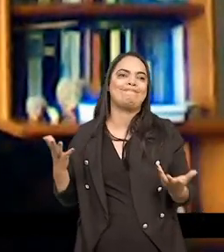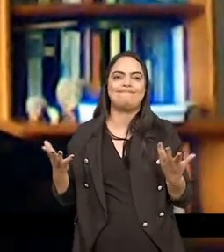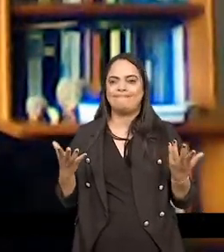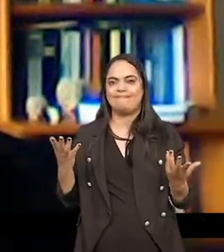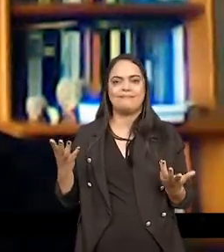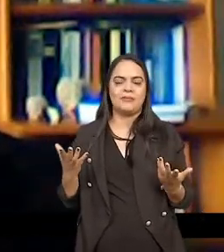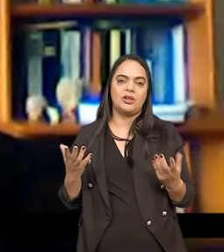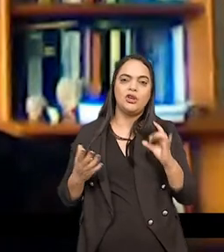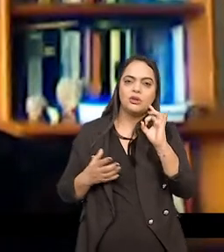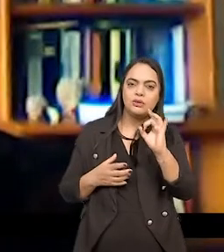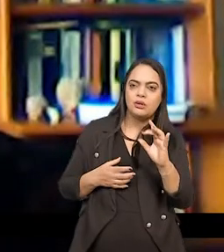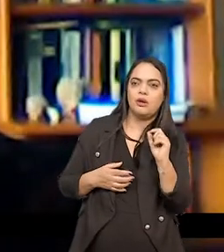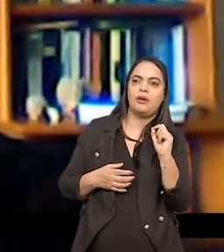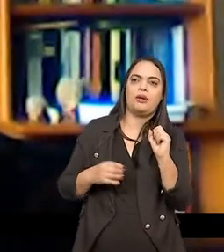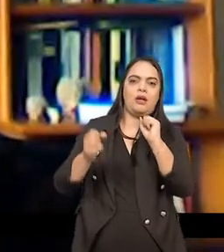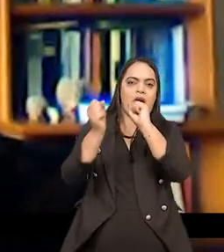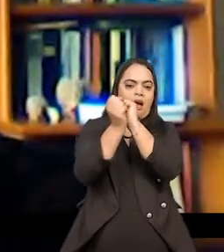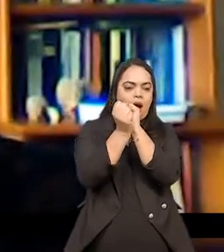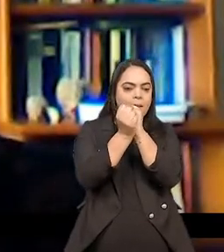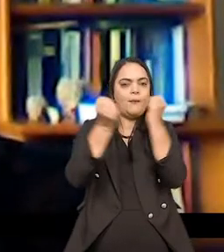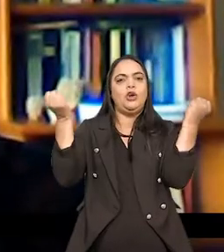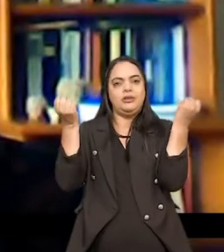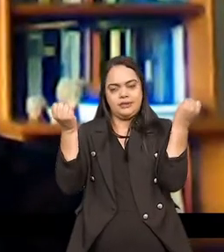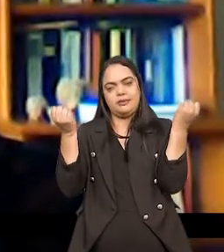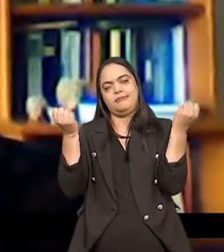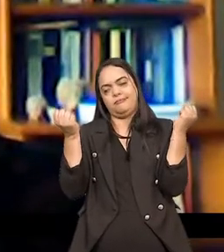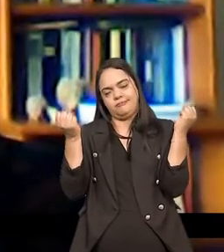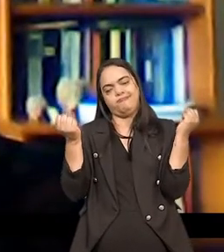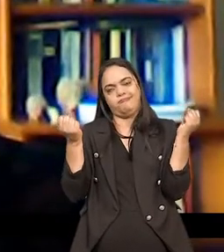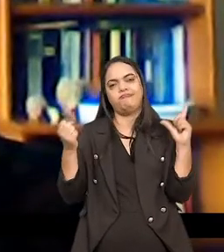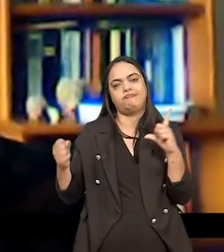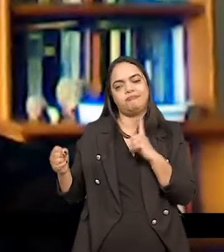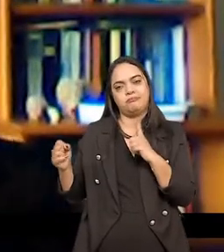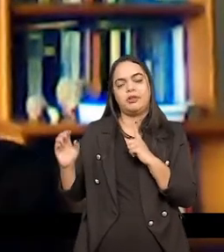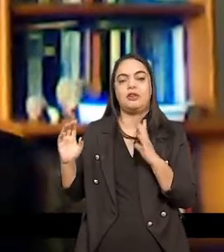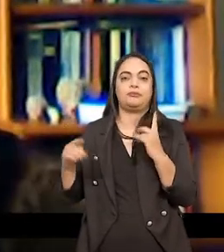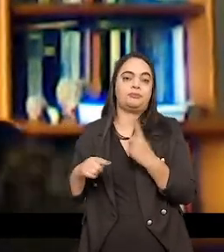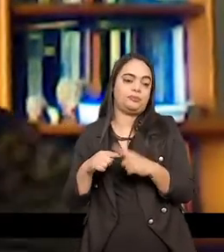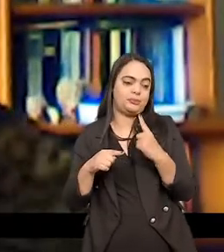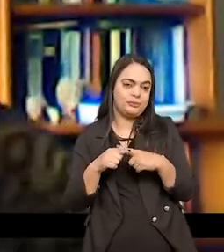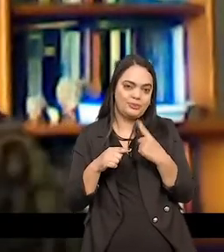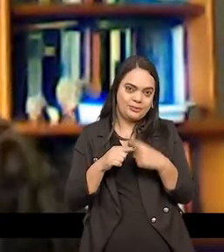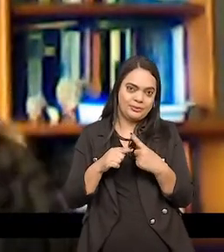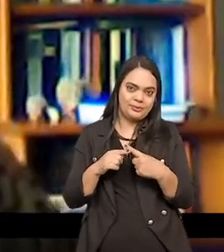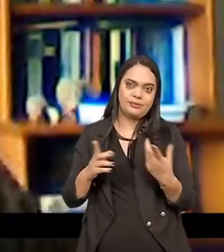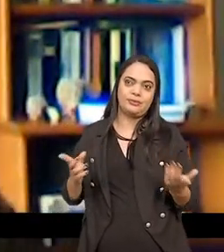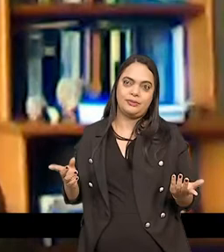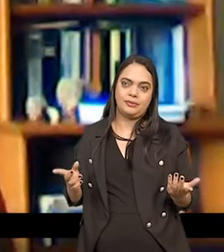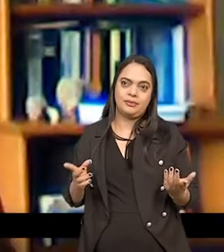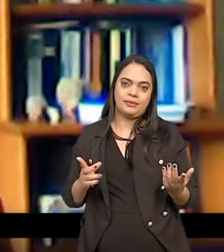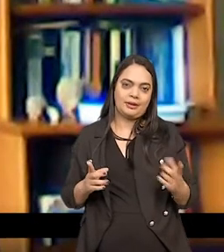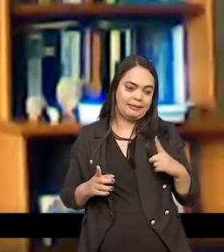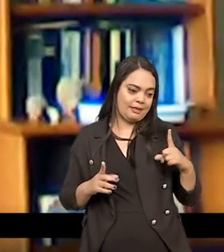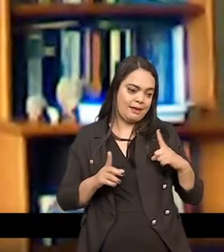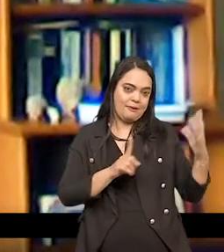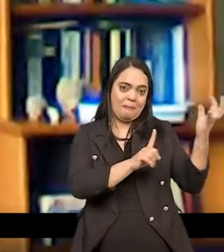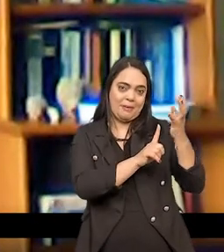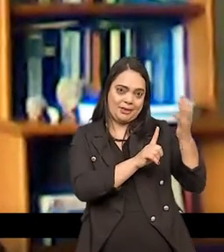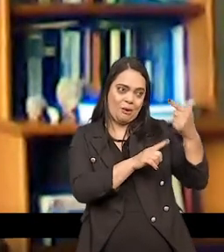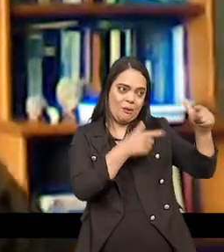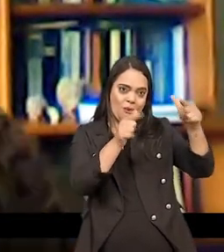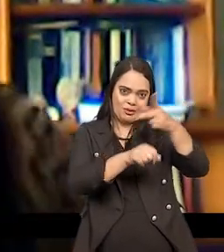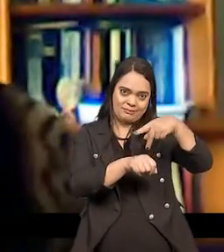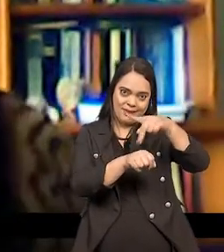uma abolição quase dos escravos, não da escravidão, né, porque por pressões também estrangeiras, vocês sabem tudo, é que